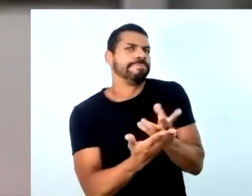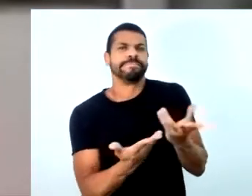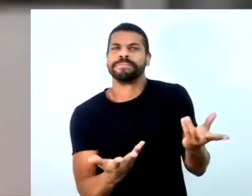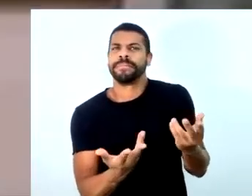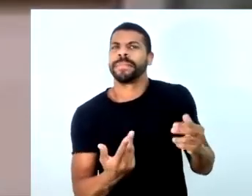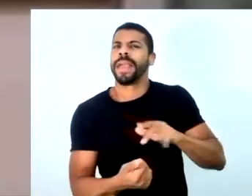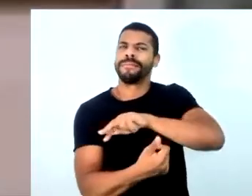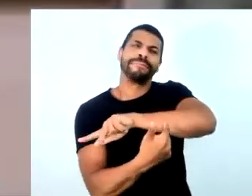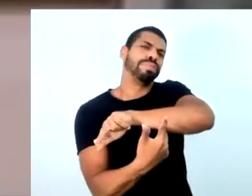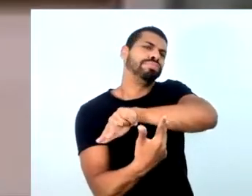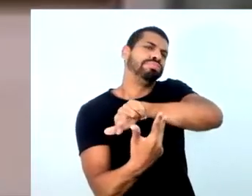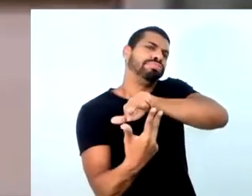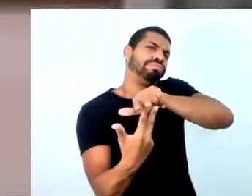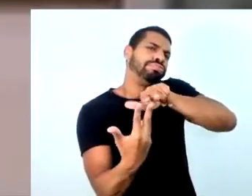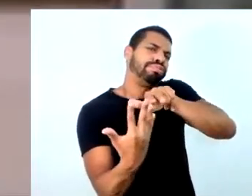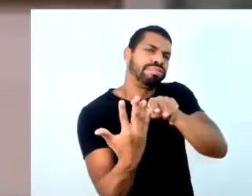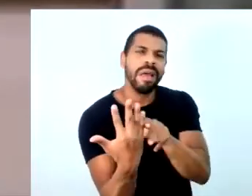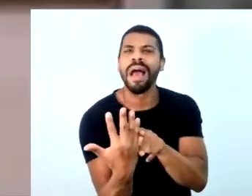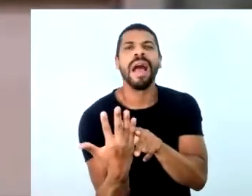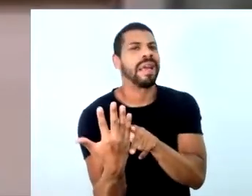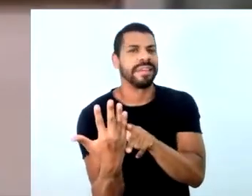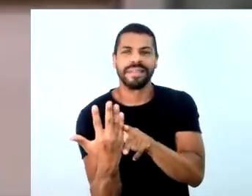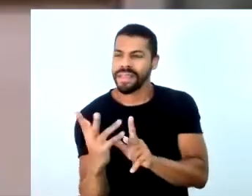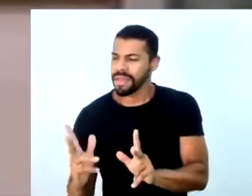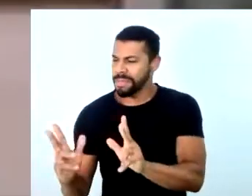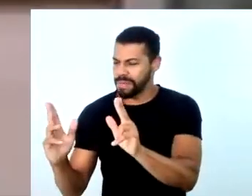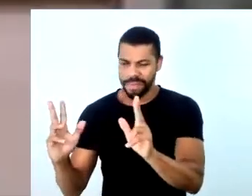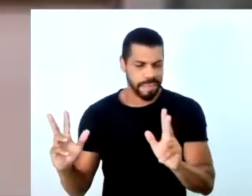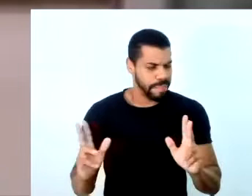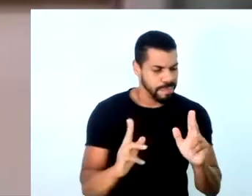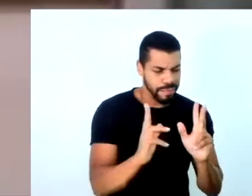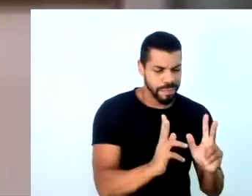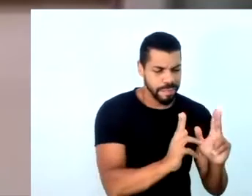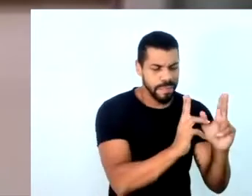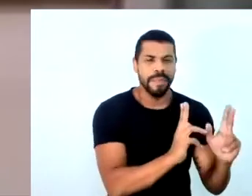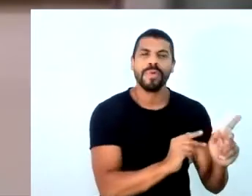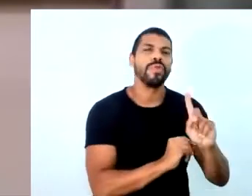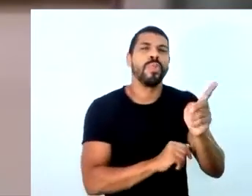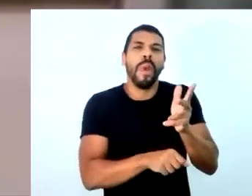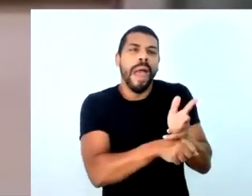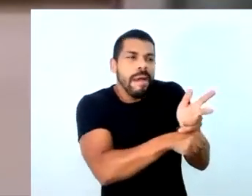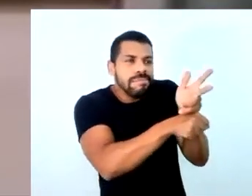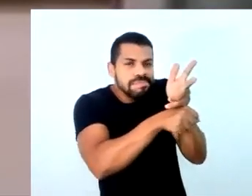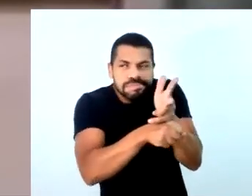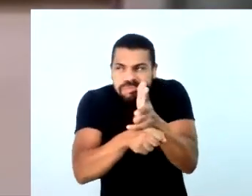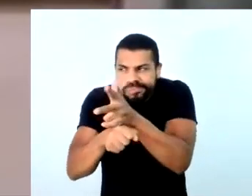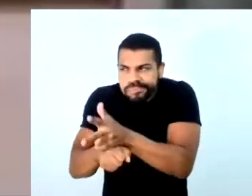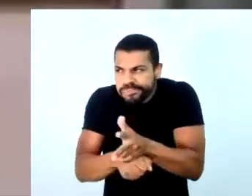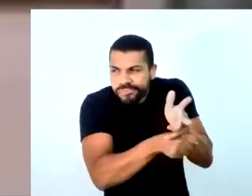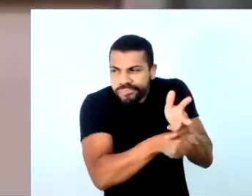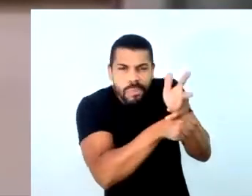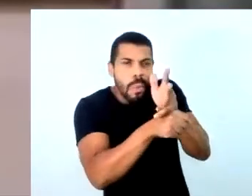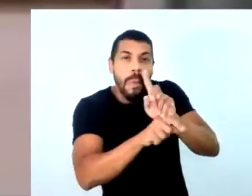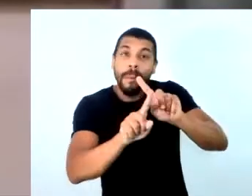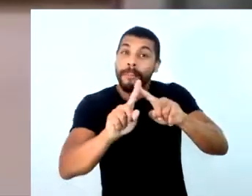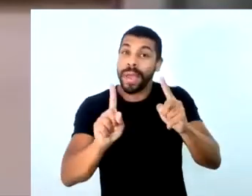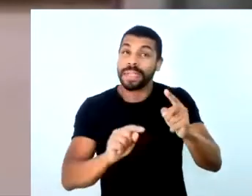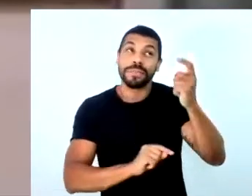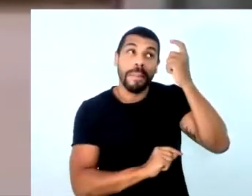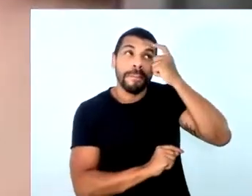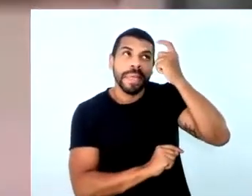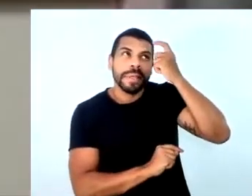Matic, vocês vão ver a riqueza da montagem do filme do Marlon Higgs e vão ver que assim não é o equipamento que faz,